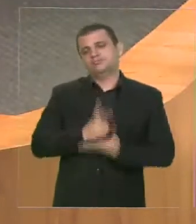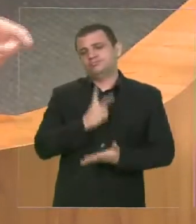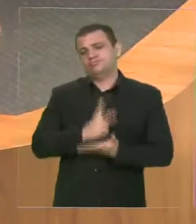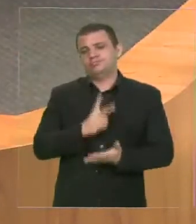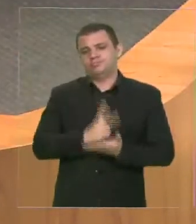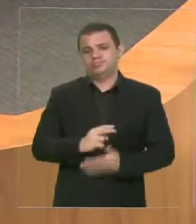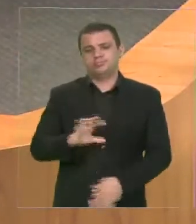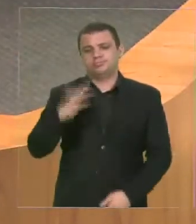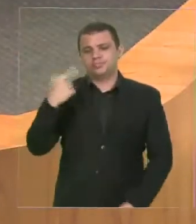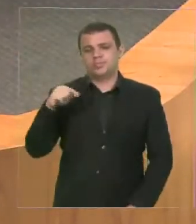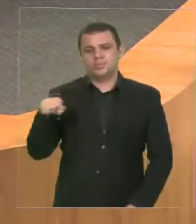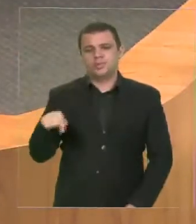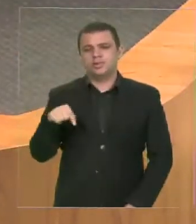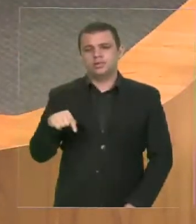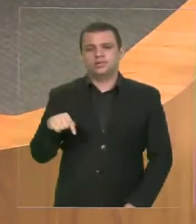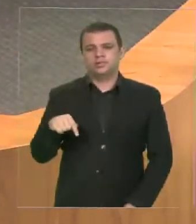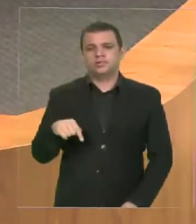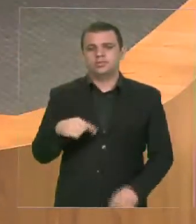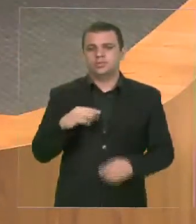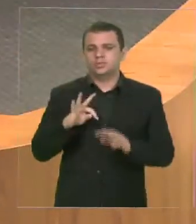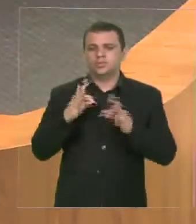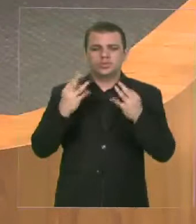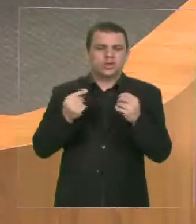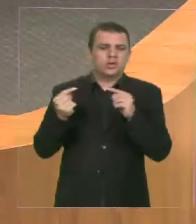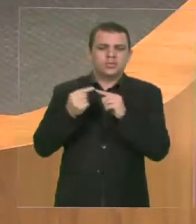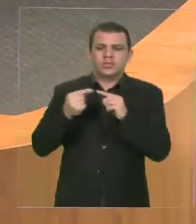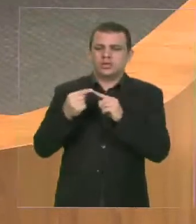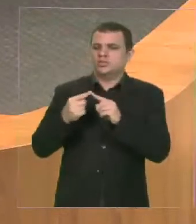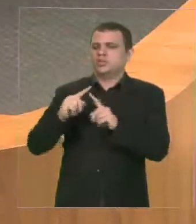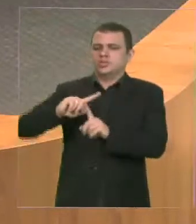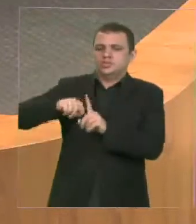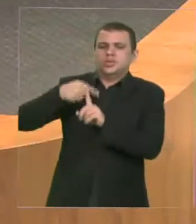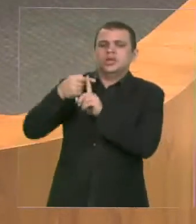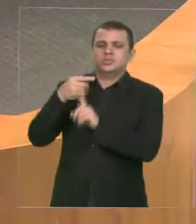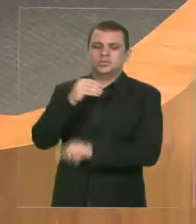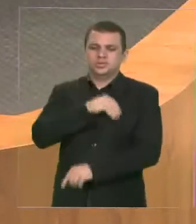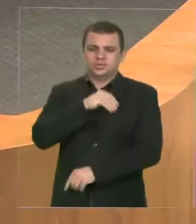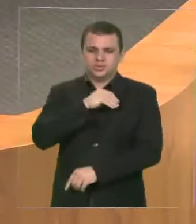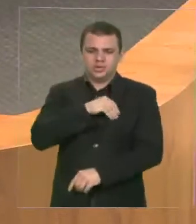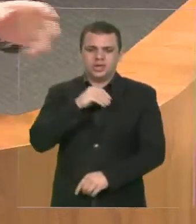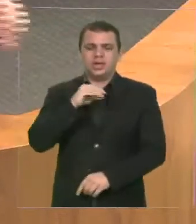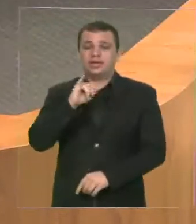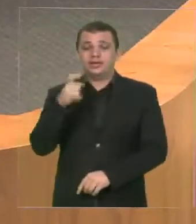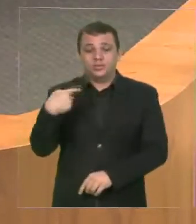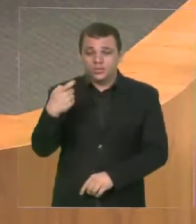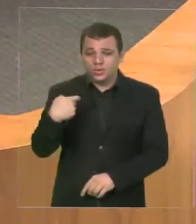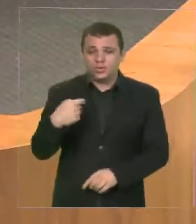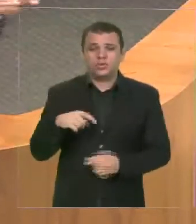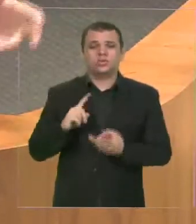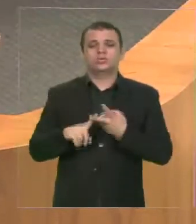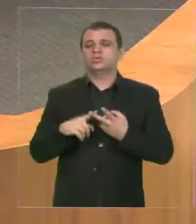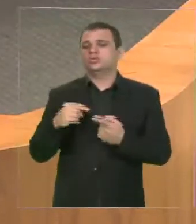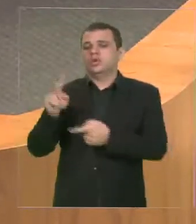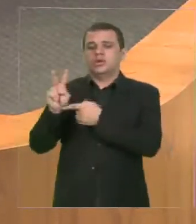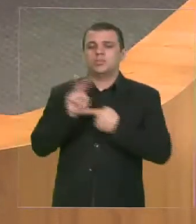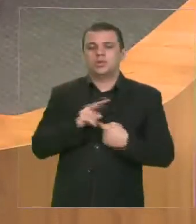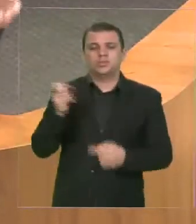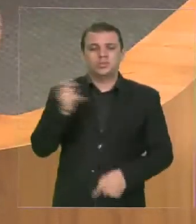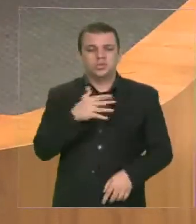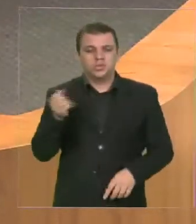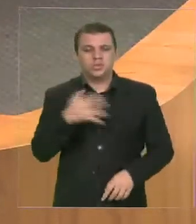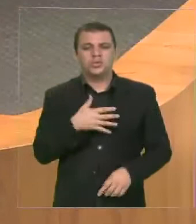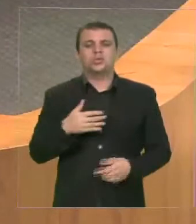sempre aconteceu. Tudo que diz respeito a aumento de imposto, tudo que diz respeito a novos empréstimos é votado assim,